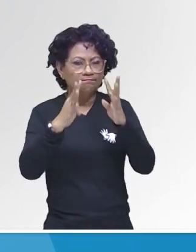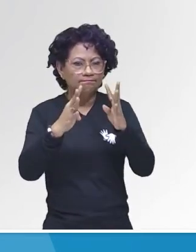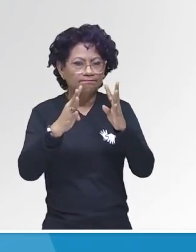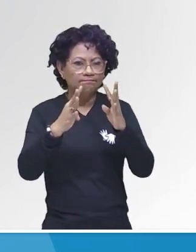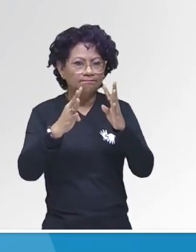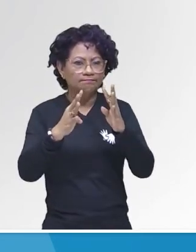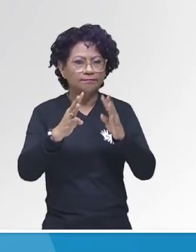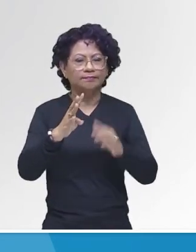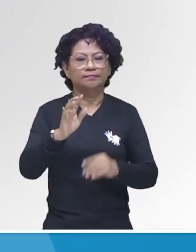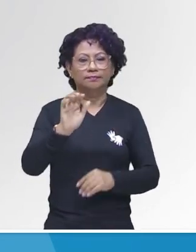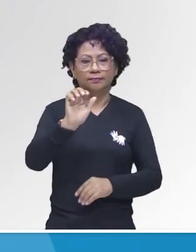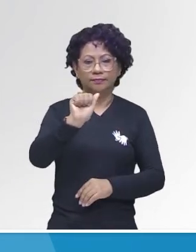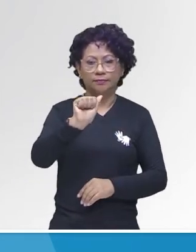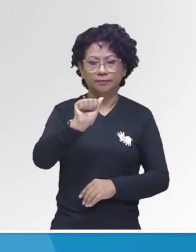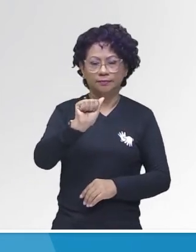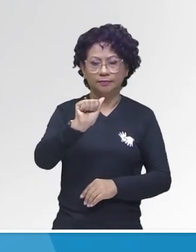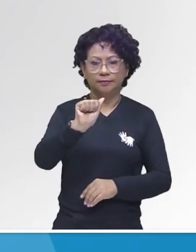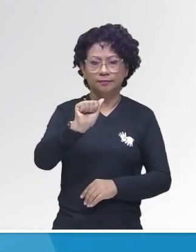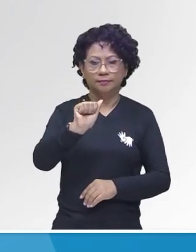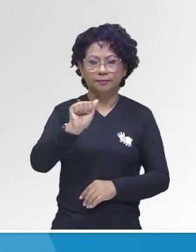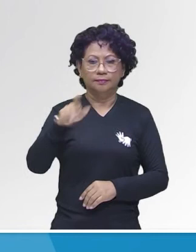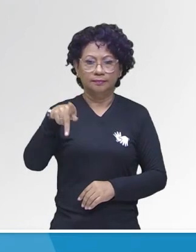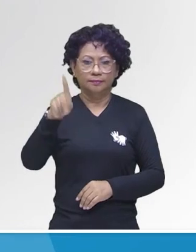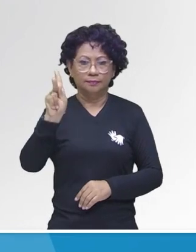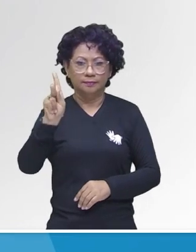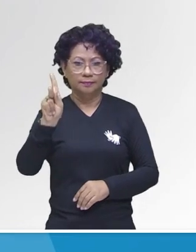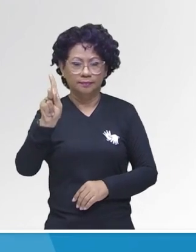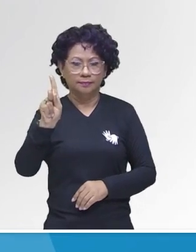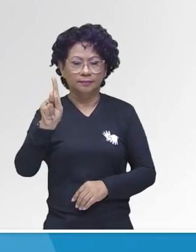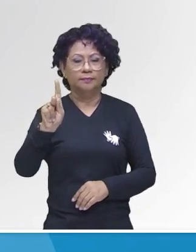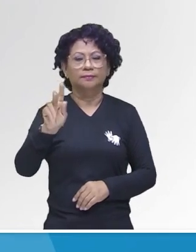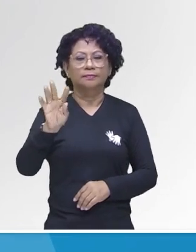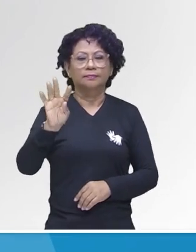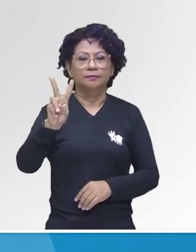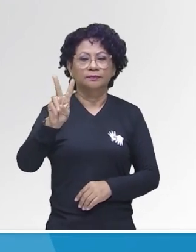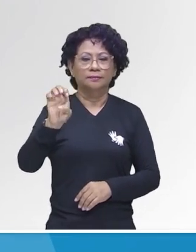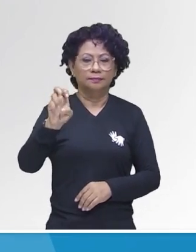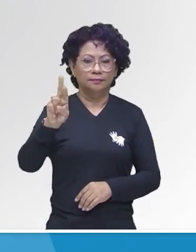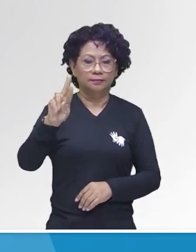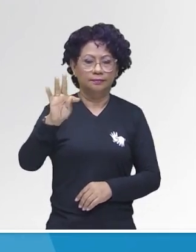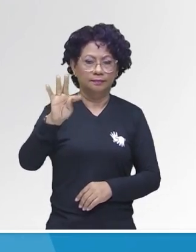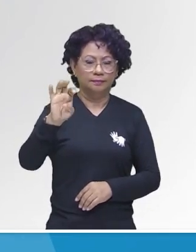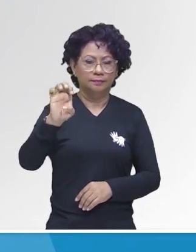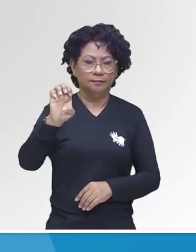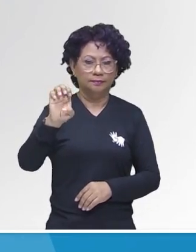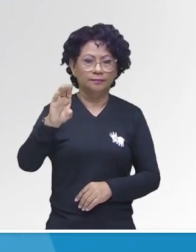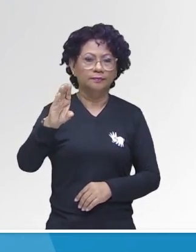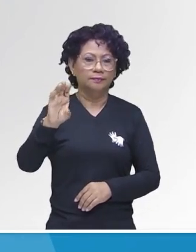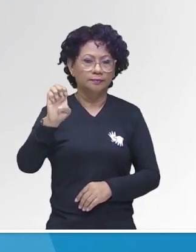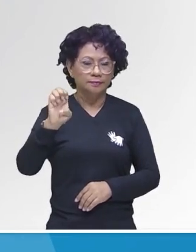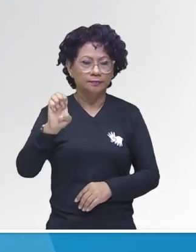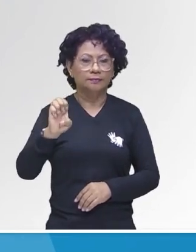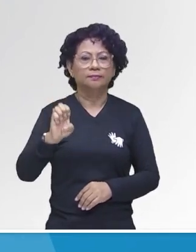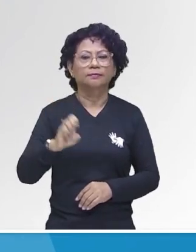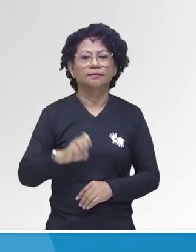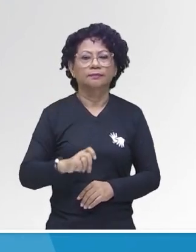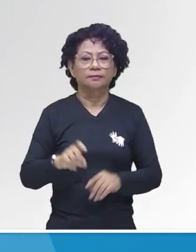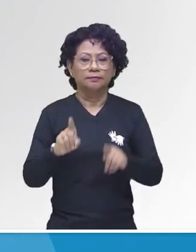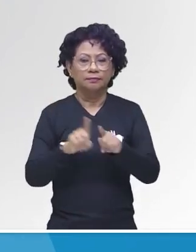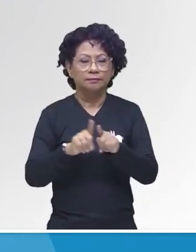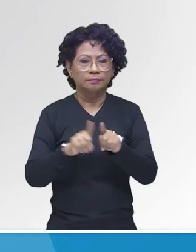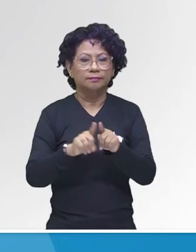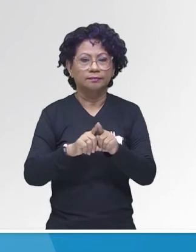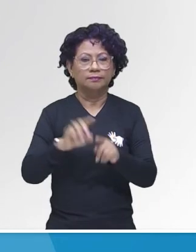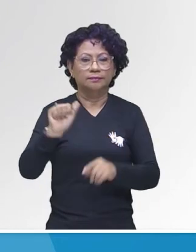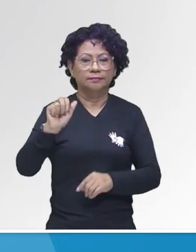a K, tá? Nos vértices, nas arestas e nas faces